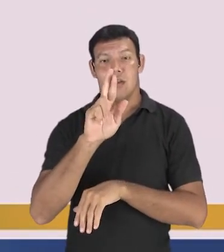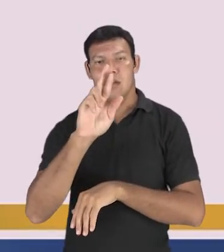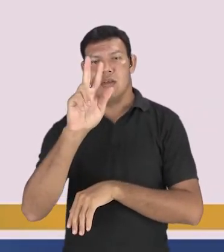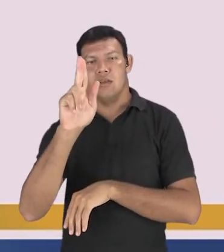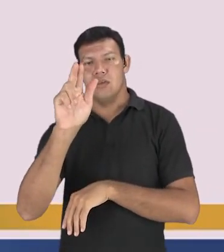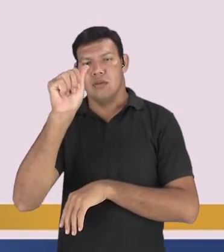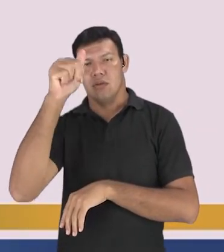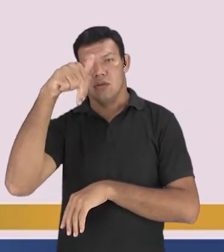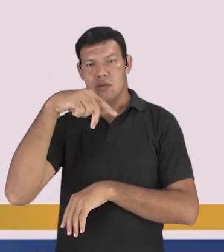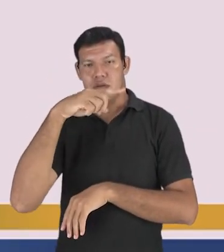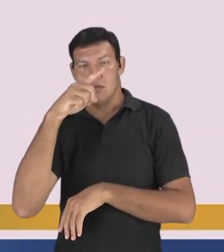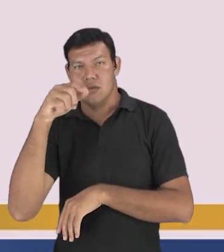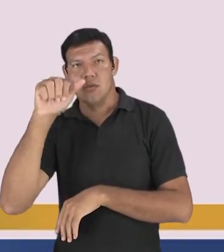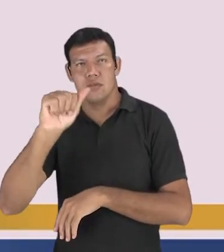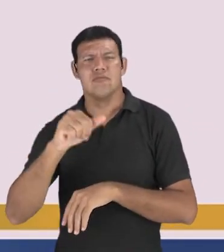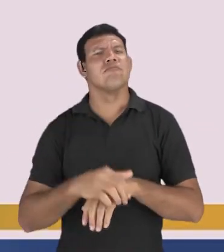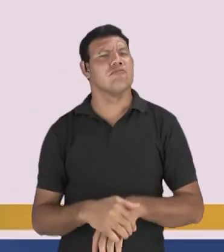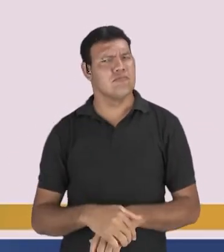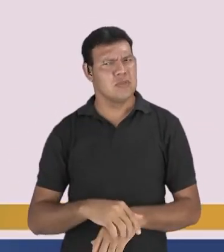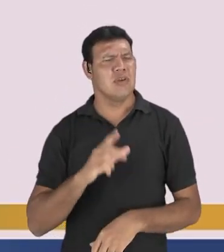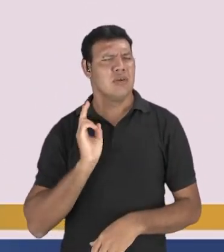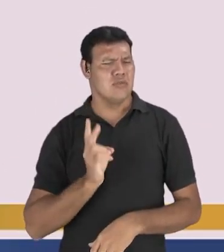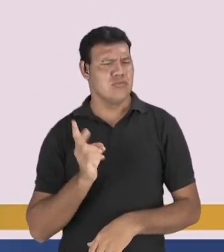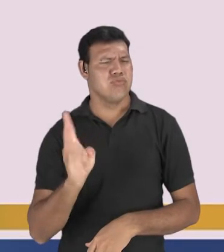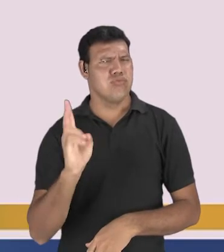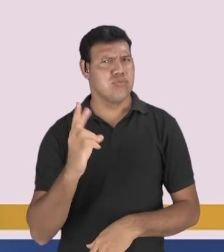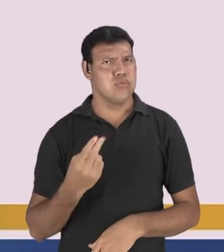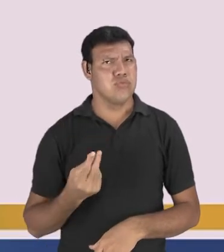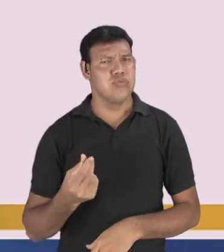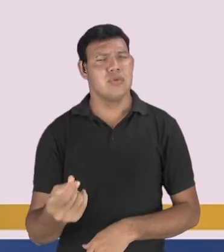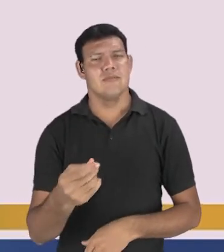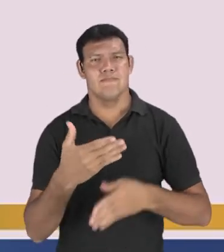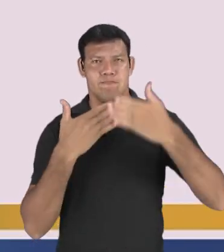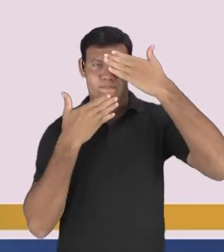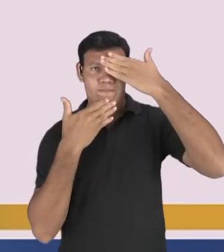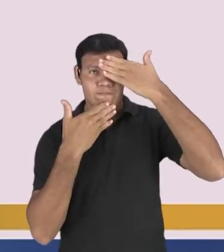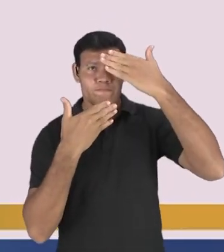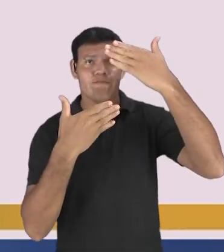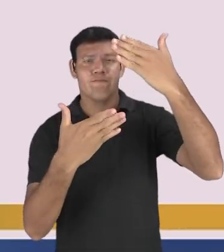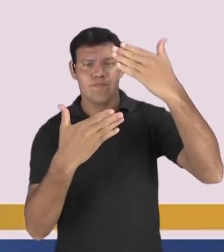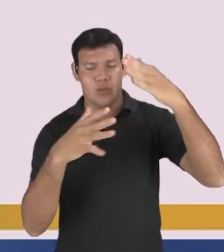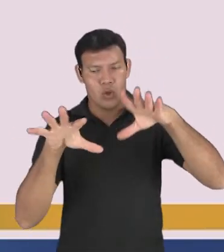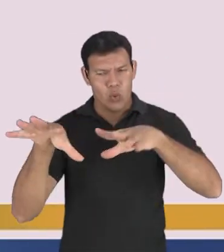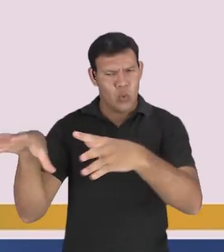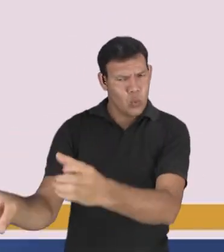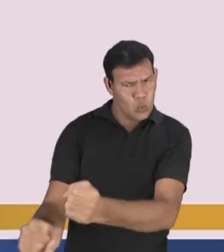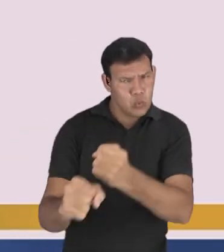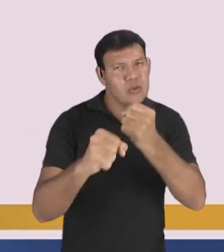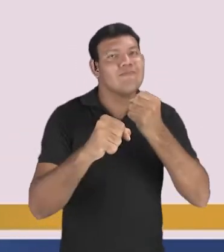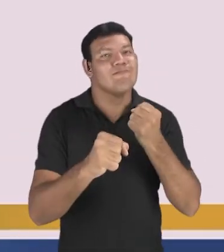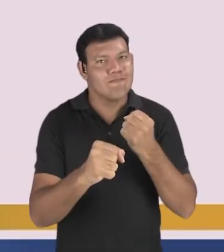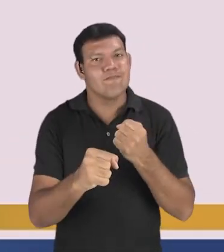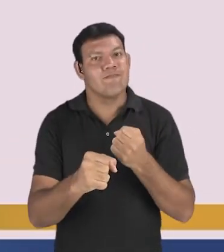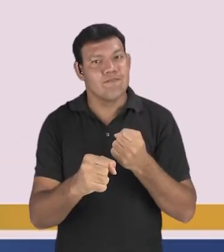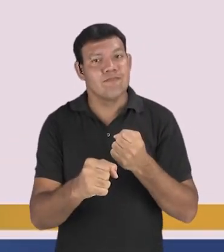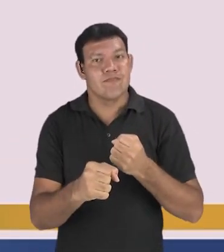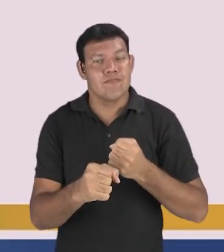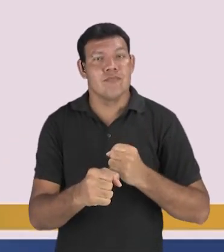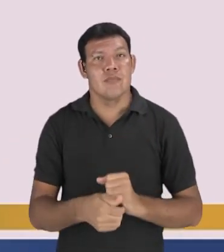festivais nacionais, como o Carnaval, por exemplo, que acontece de norte ao sul, e cada região do Brasil também tem as